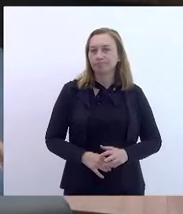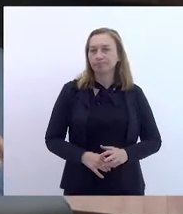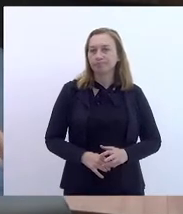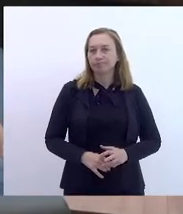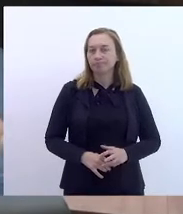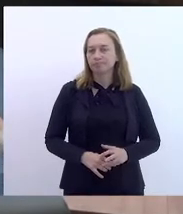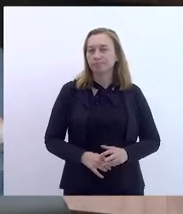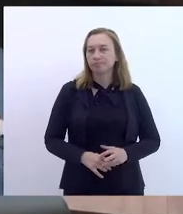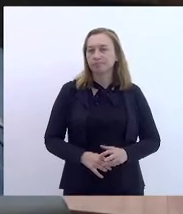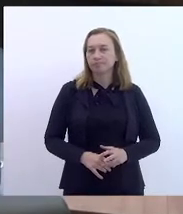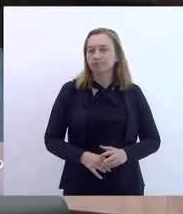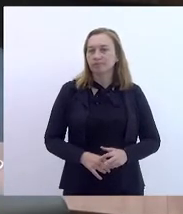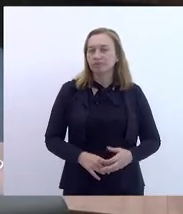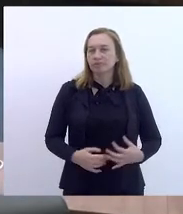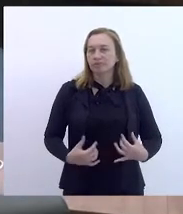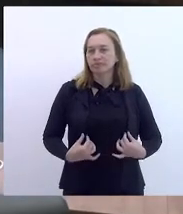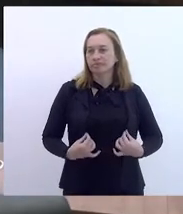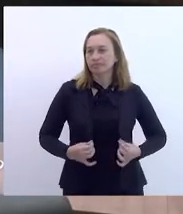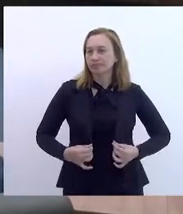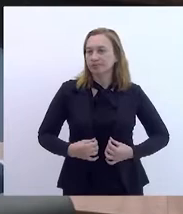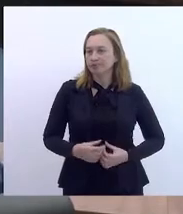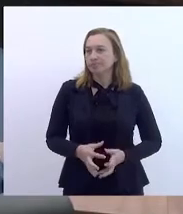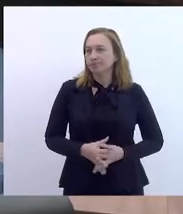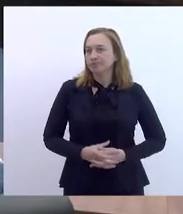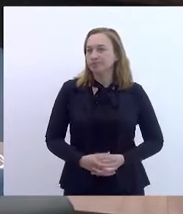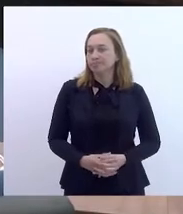E aí É